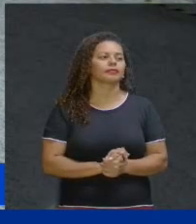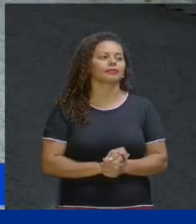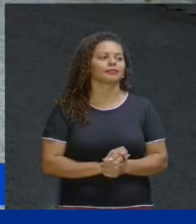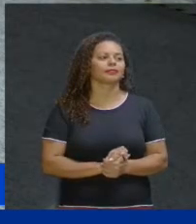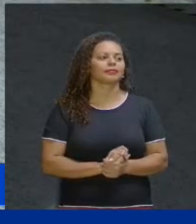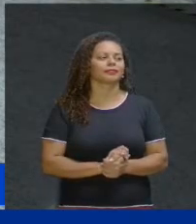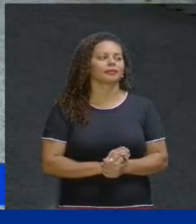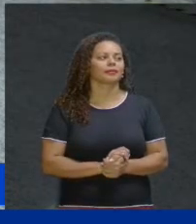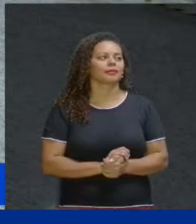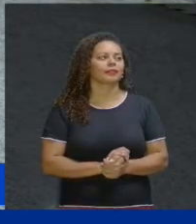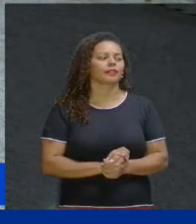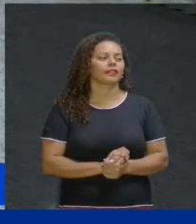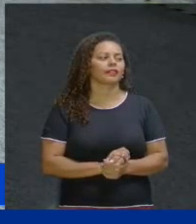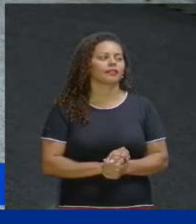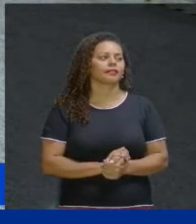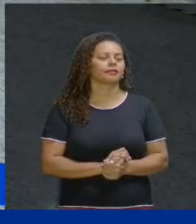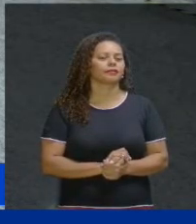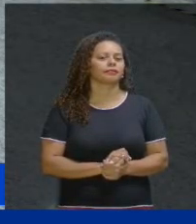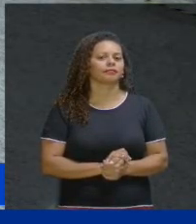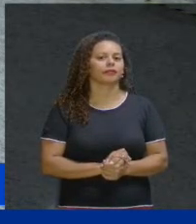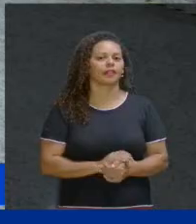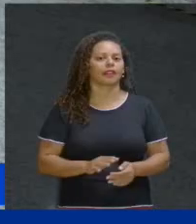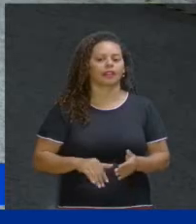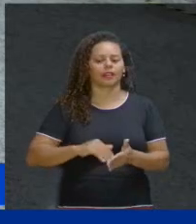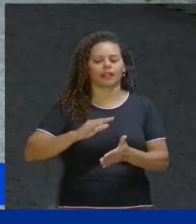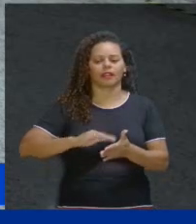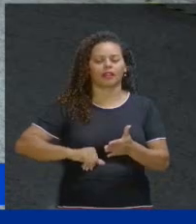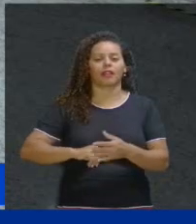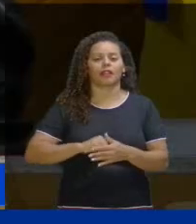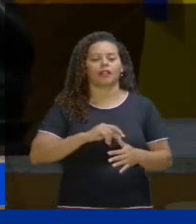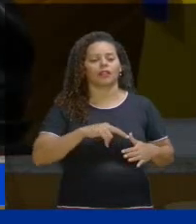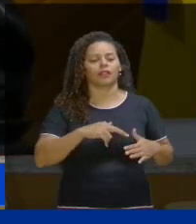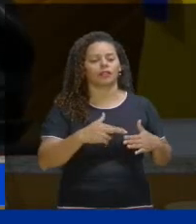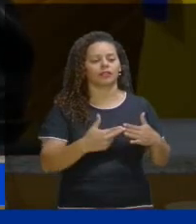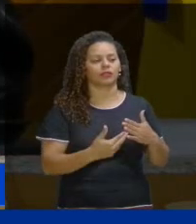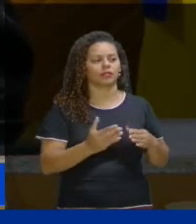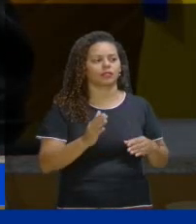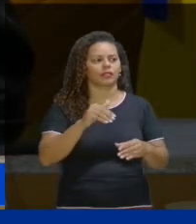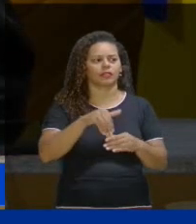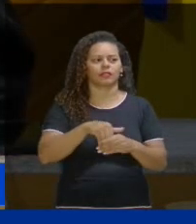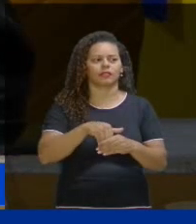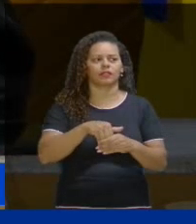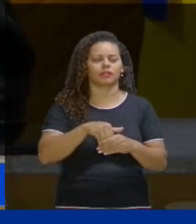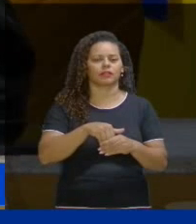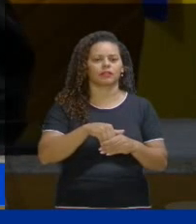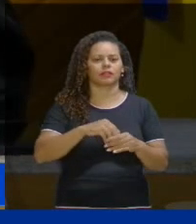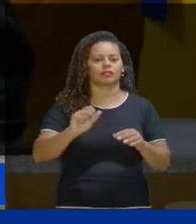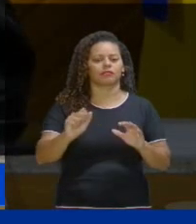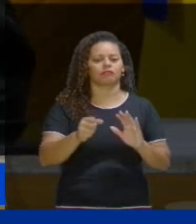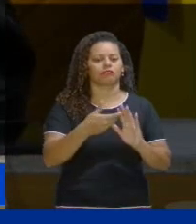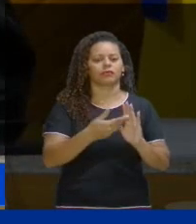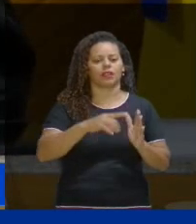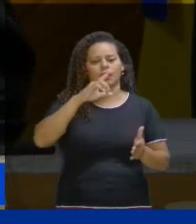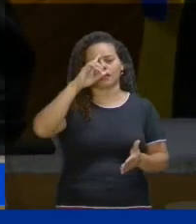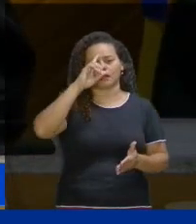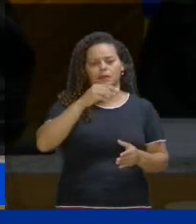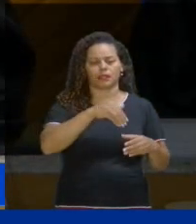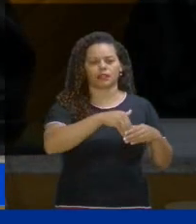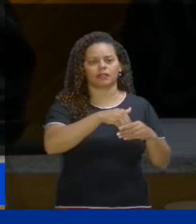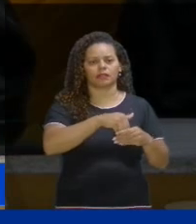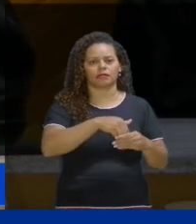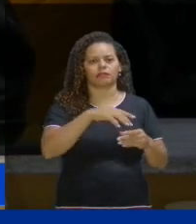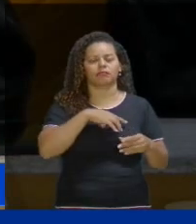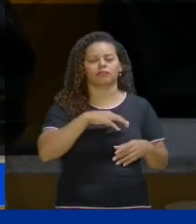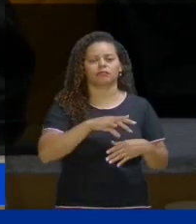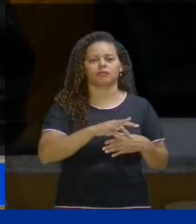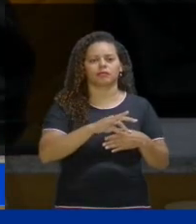Imagem ampla do plenário na barra inferior, Também 16 e 6, retirado 9 de de 9 pauta, de 2025, recurso eleitoral na 76ª ação de sessão judiciária impugnação de ordinária do mandado eletivo TRP. número Foco no